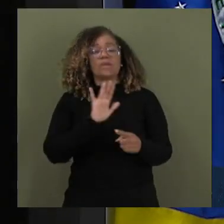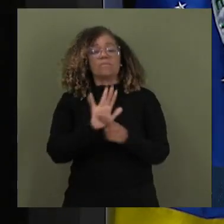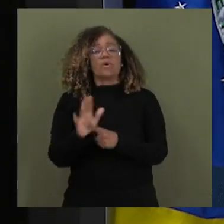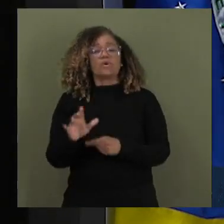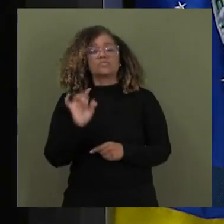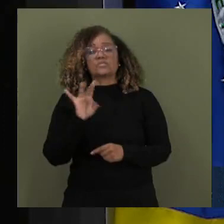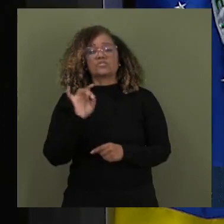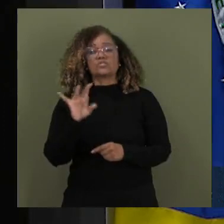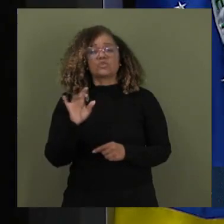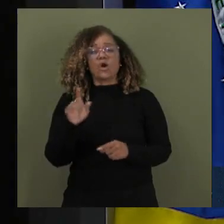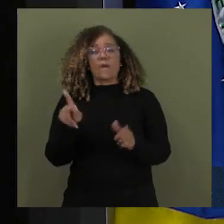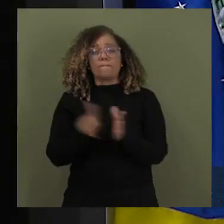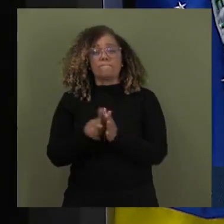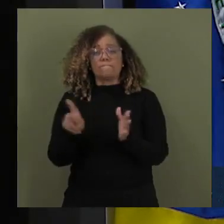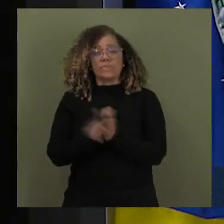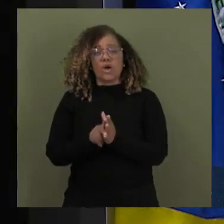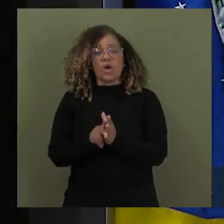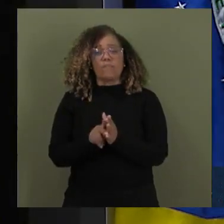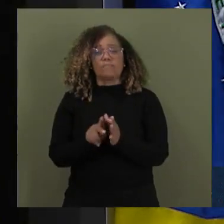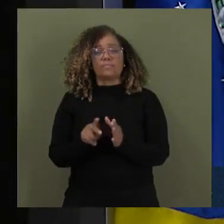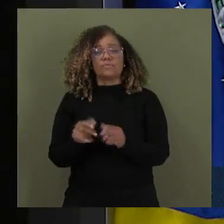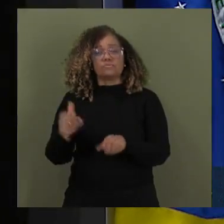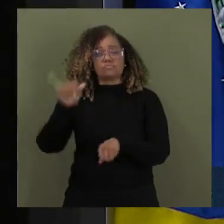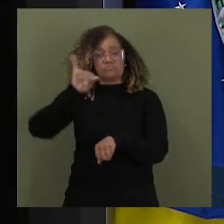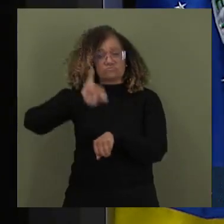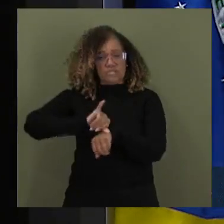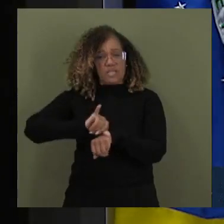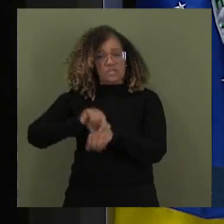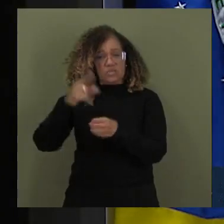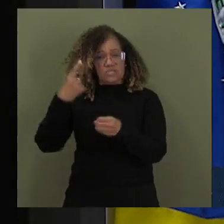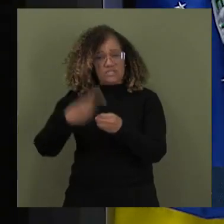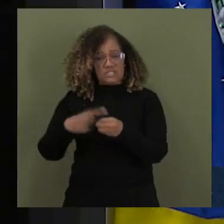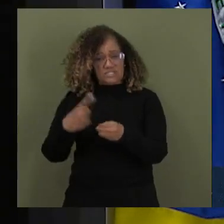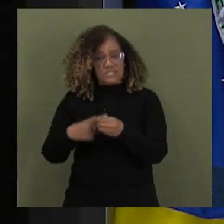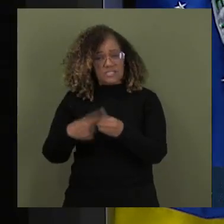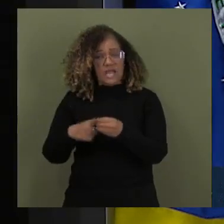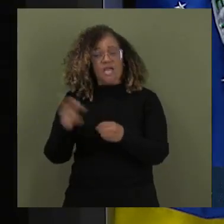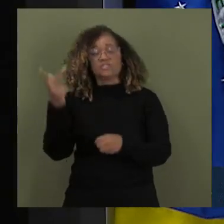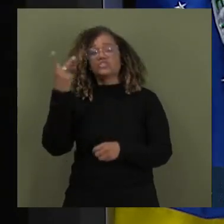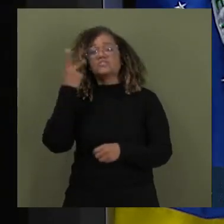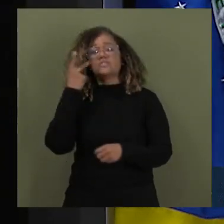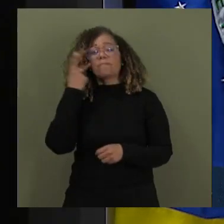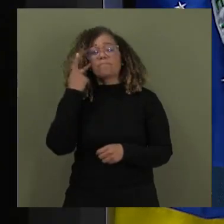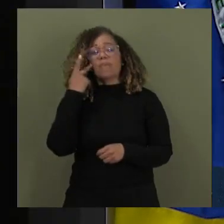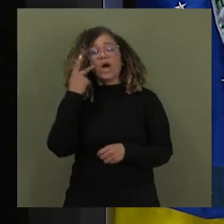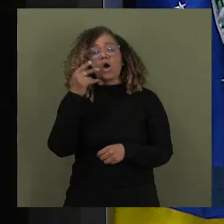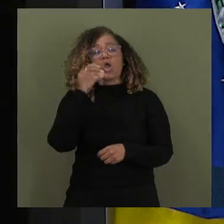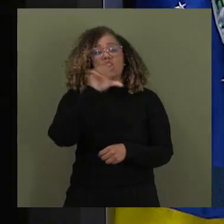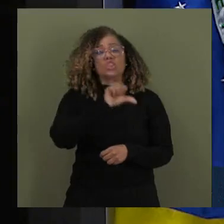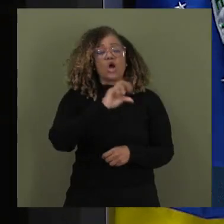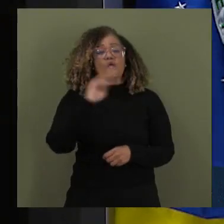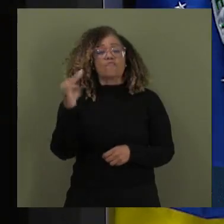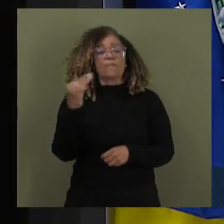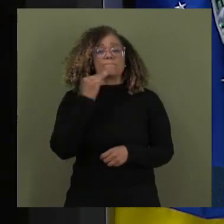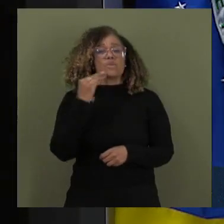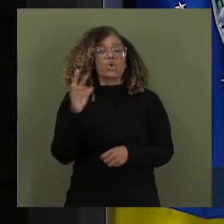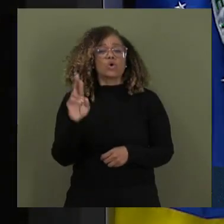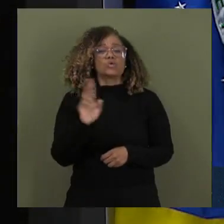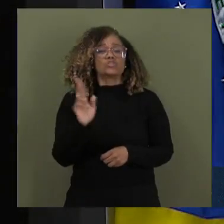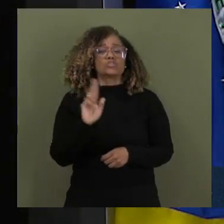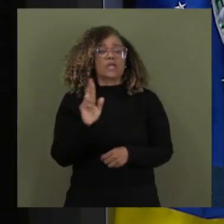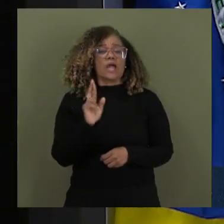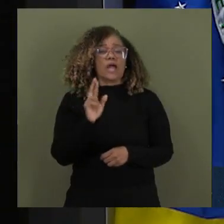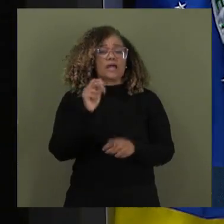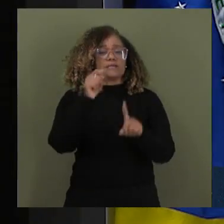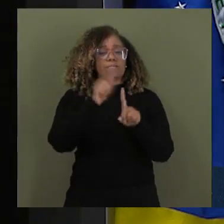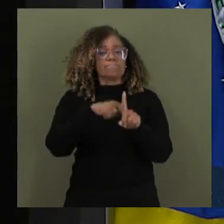na Cracolândia, localizada no centro da maior cidade do país, São Paulo, mais de 9 milhões de reais por mês